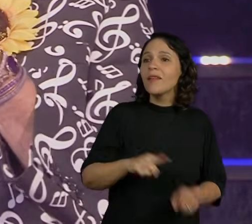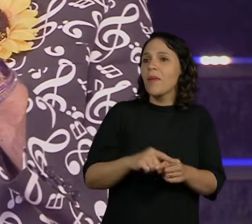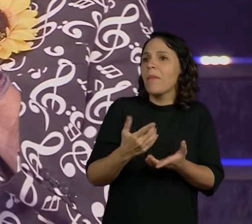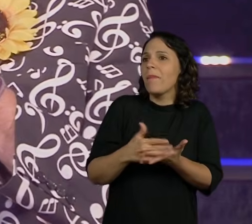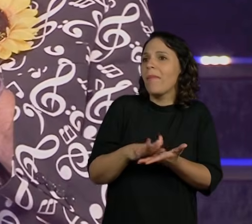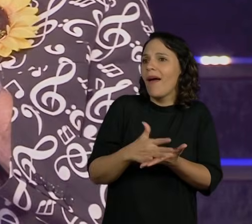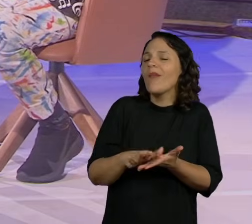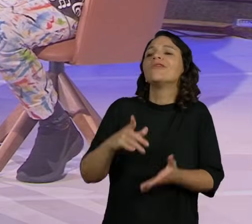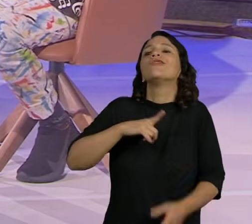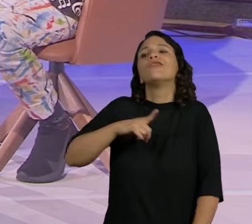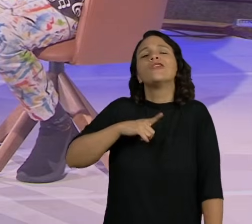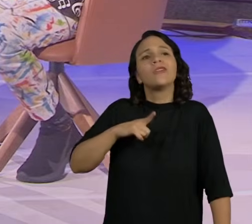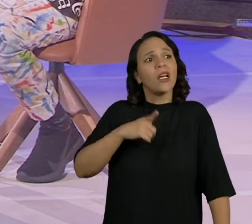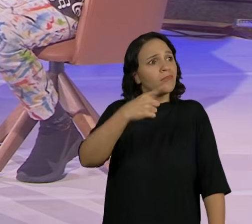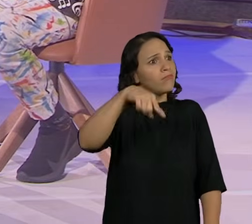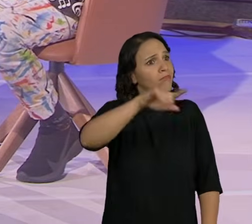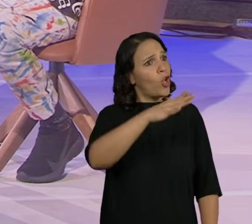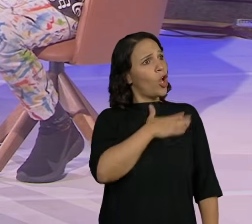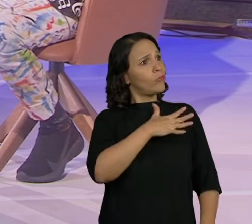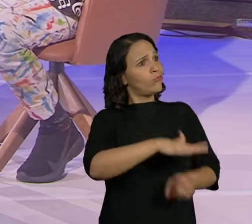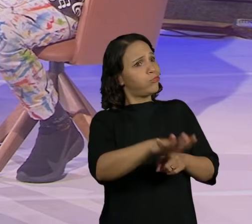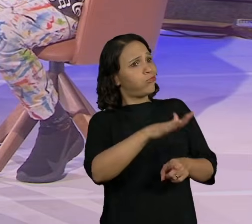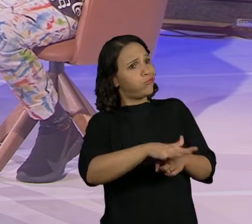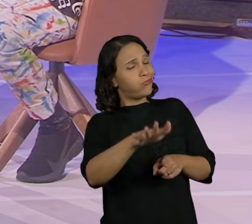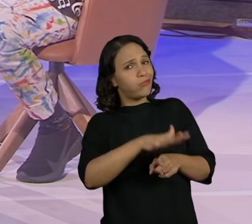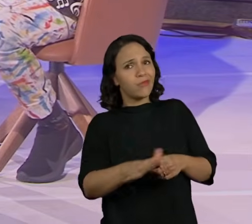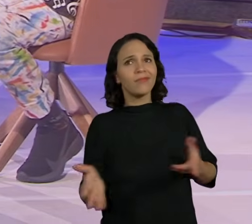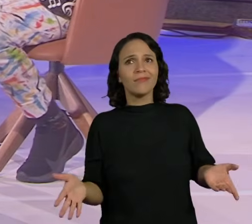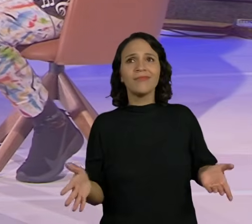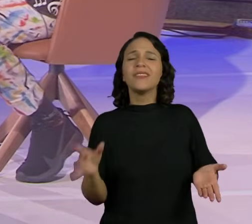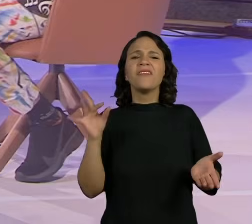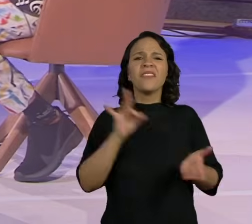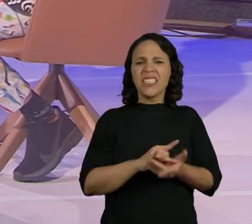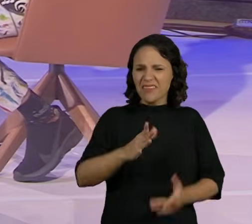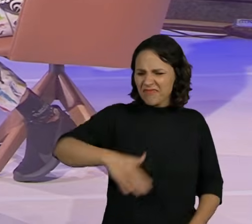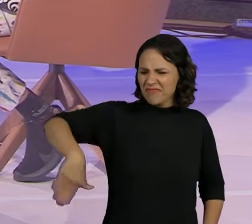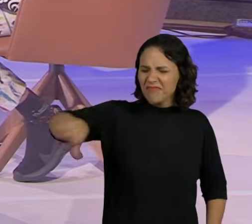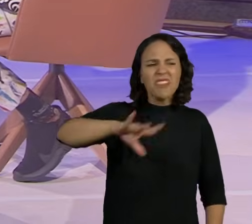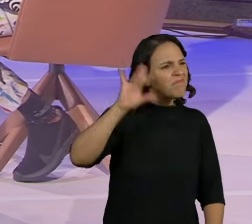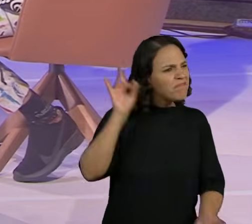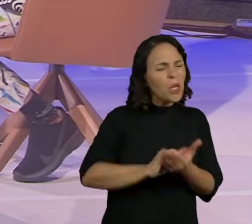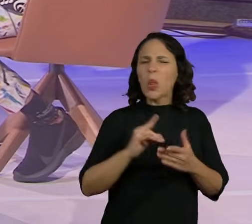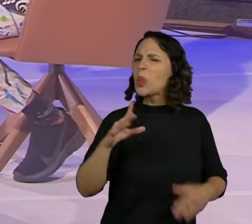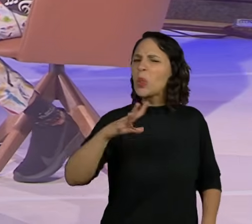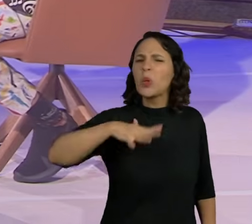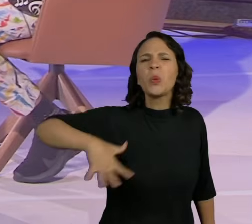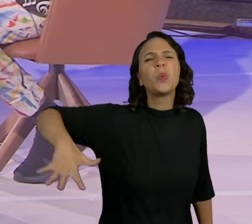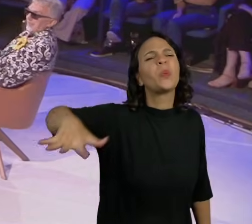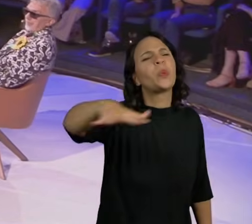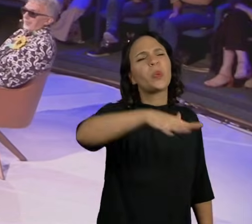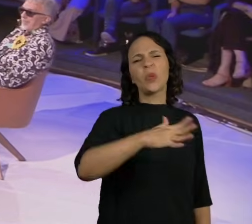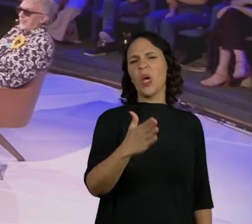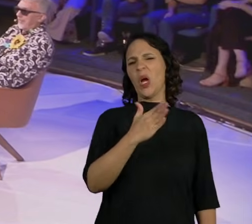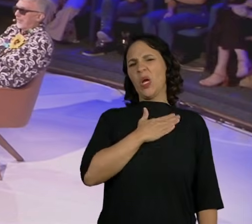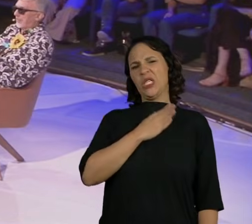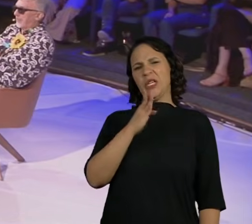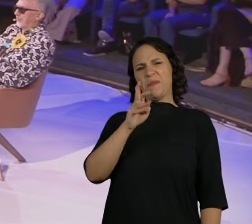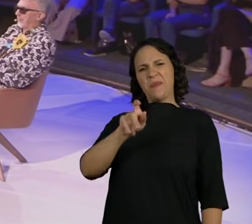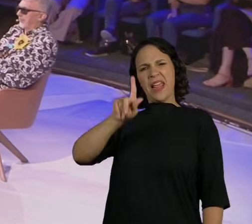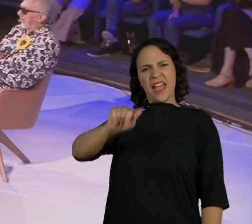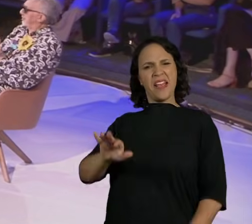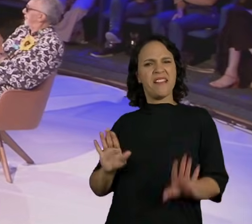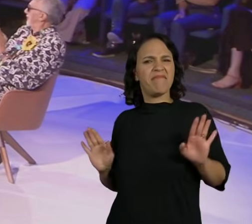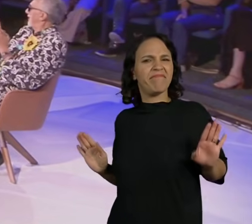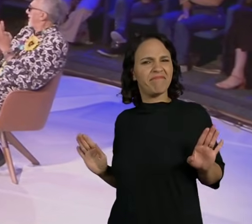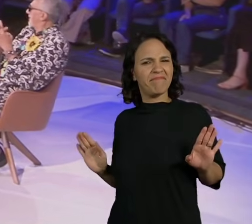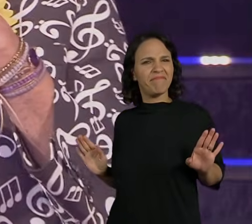tem muito de E brega. faz um sucesso enorme. Na verdade, nós somos todo mundo brega. Vendo aqui esse pessoal aqui, essa plateia aqui, rapaz, se eu